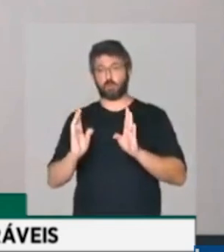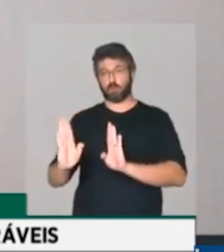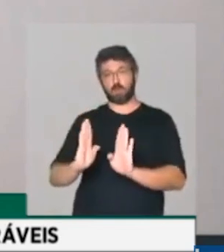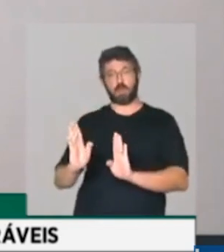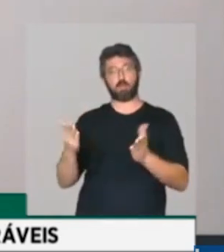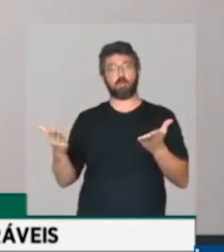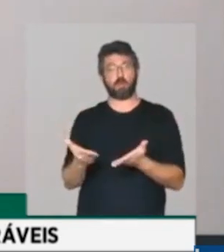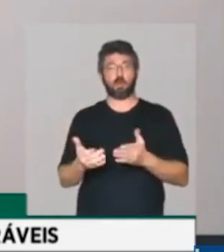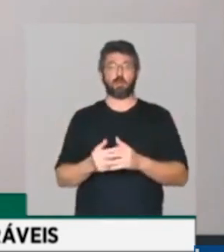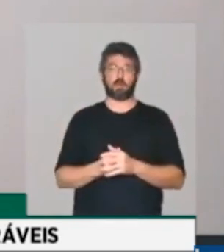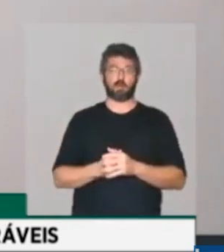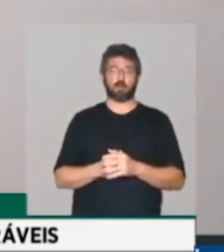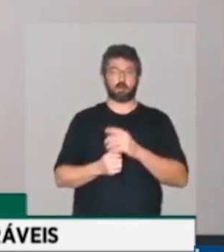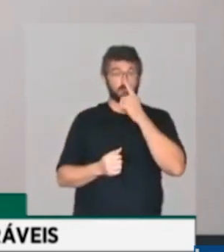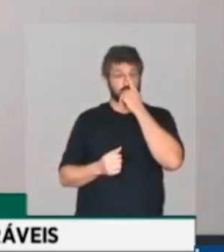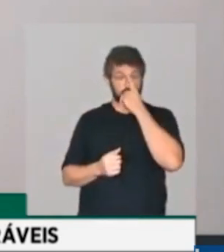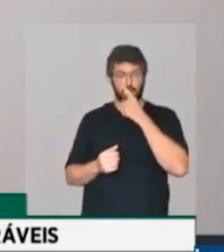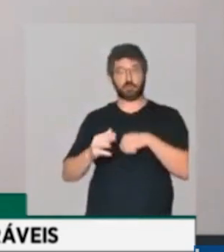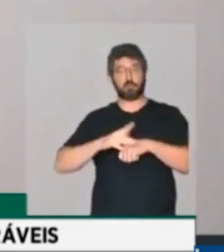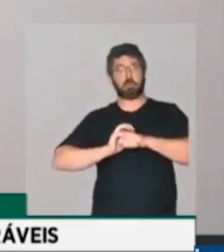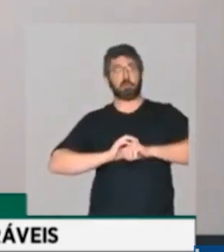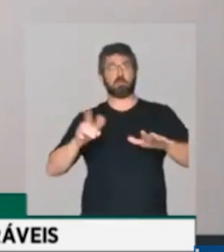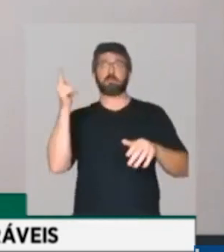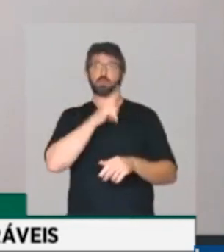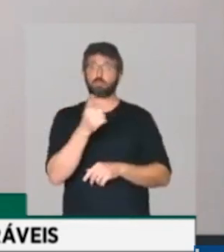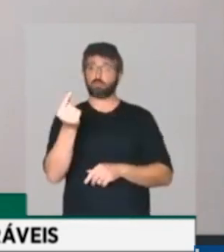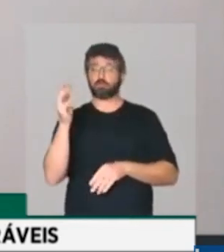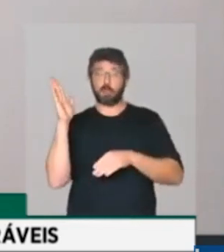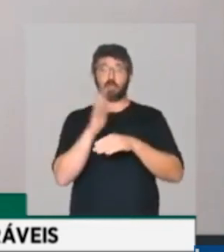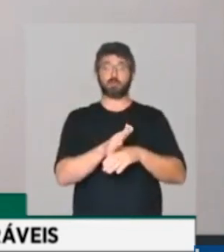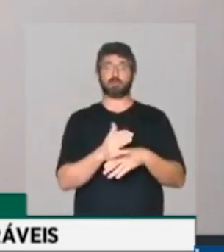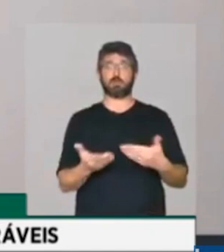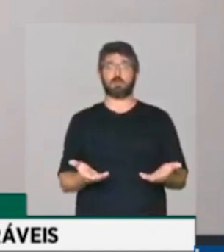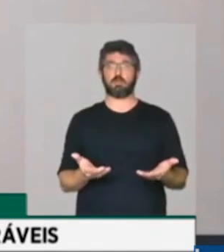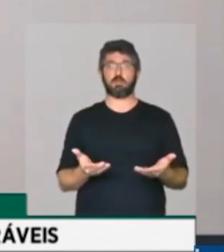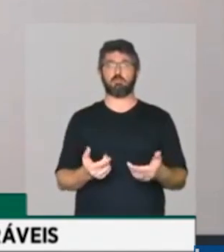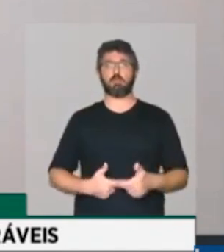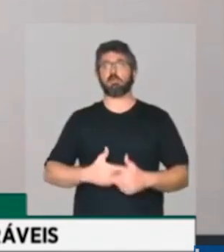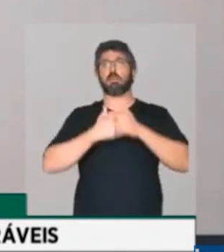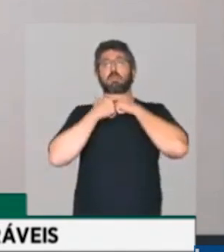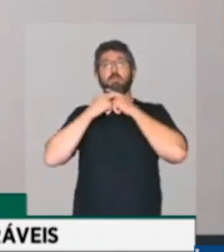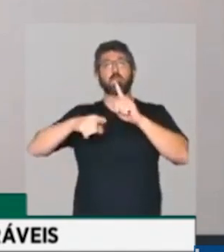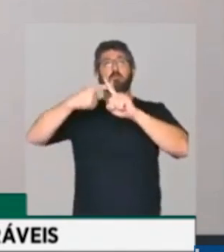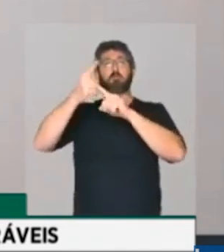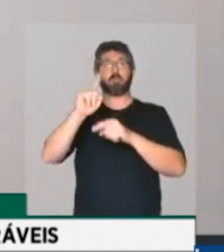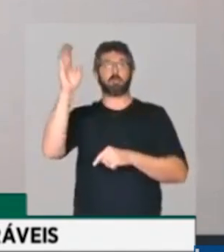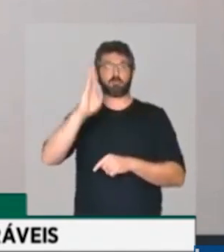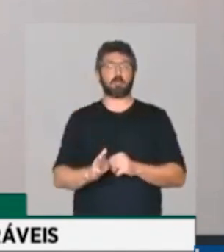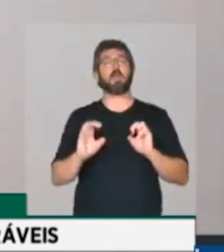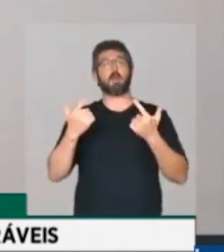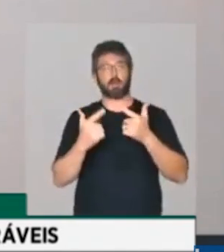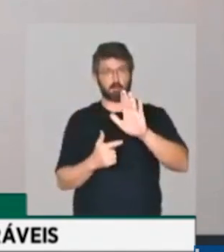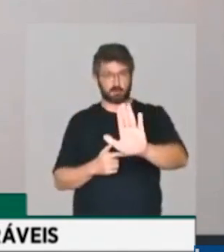esse período de crise, durante esse período de pandemia, para que a gente tenha recursos, para que gente não tenha que endividar ainda mais o país.